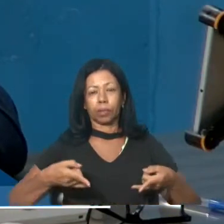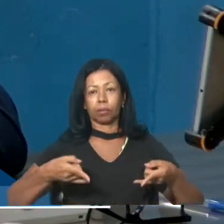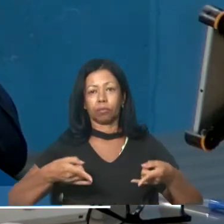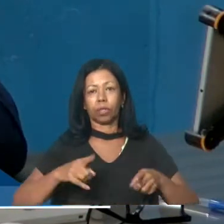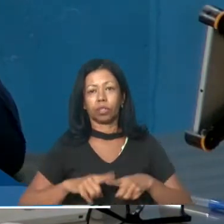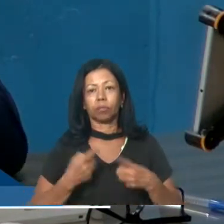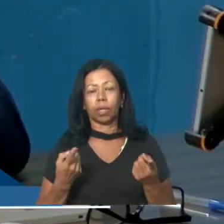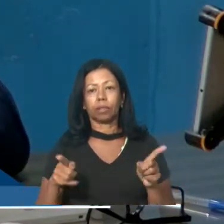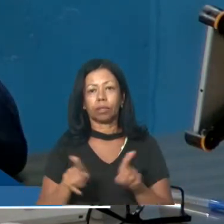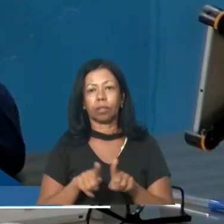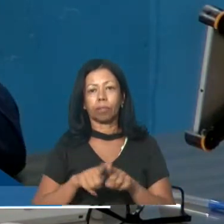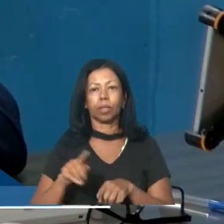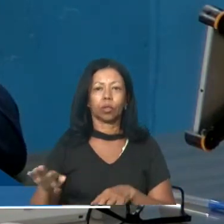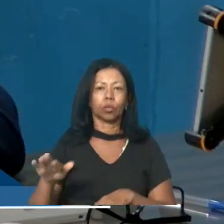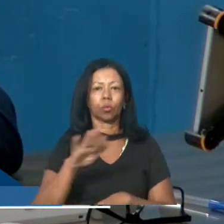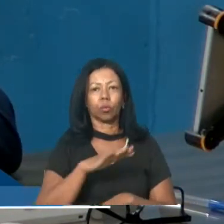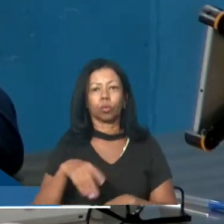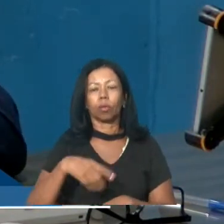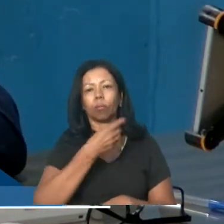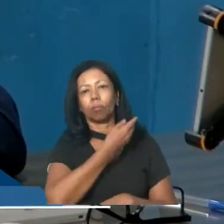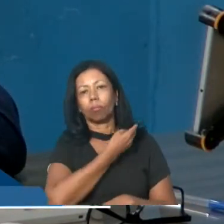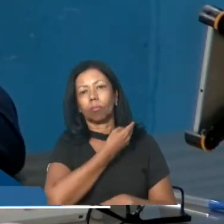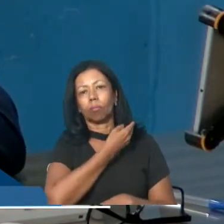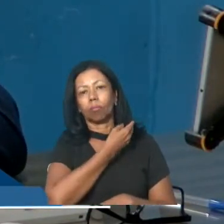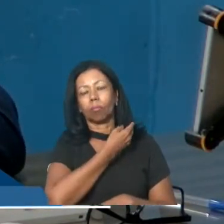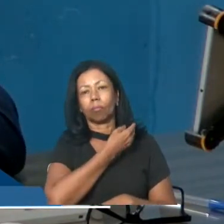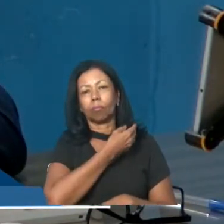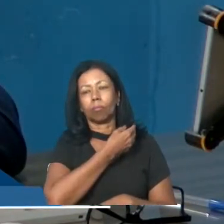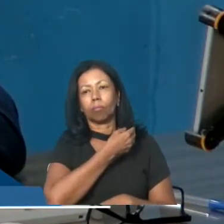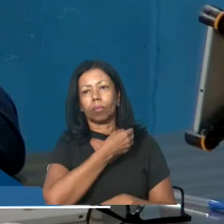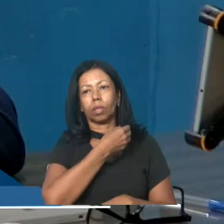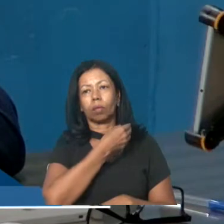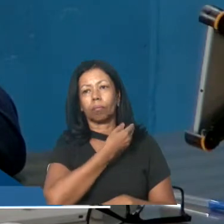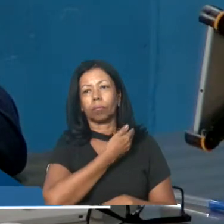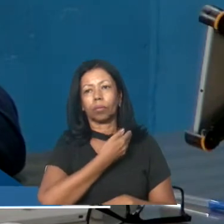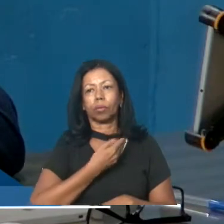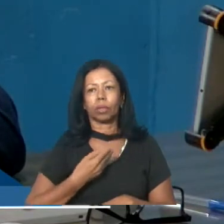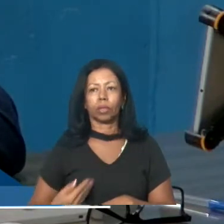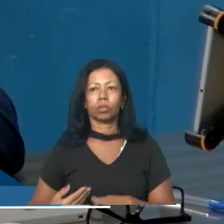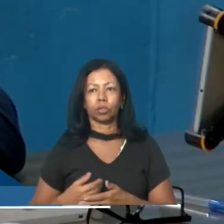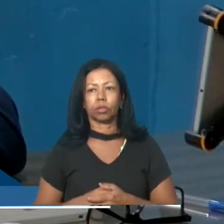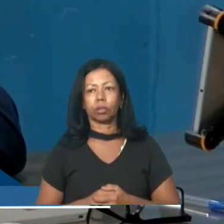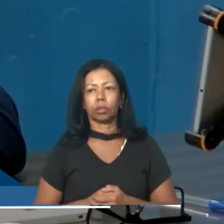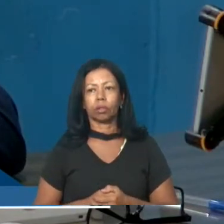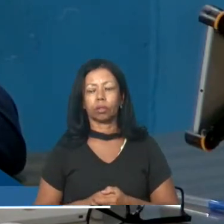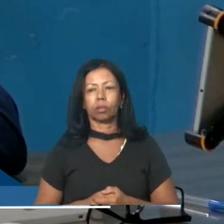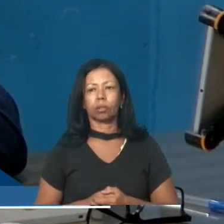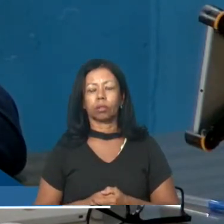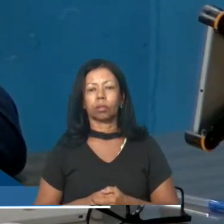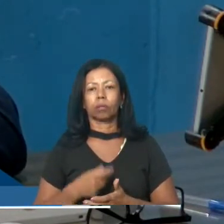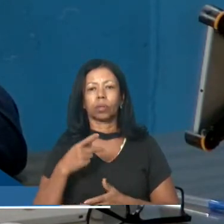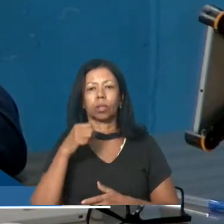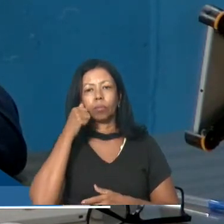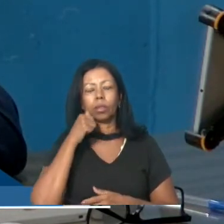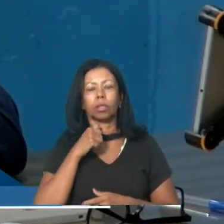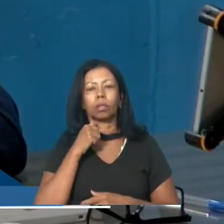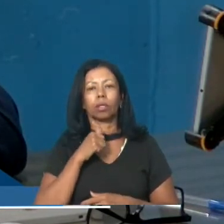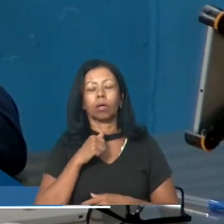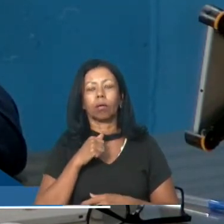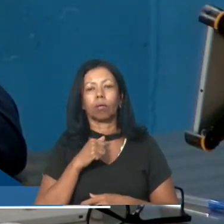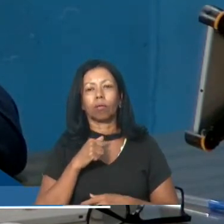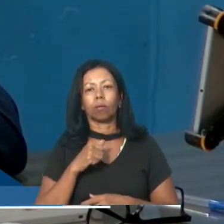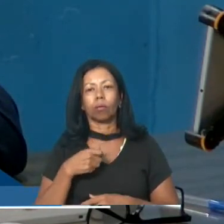e sim toda uma política voltada à saúde da mulher. Então, olha só, o presidente Jair Bolsonaro sanciona,